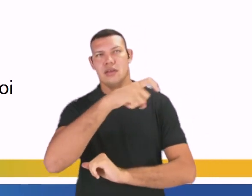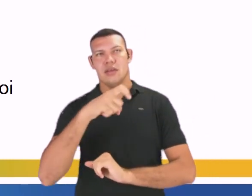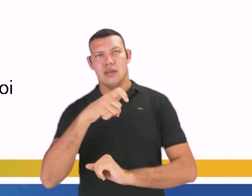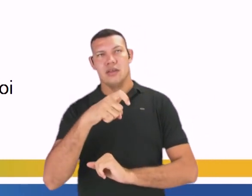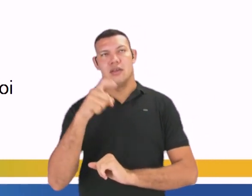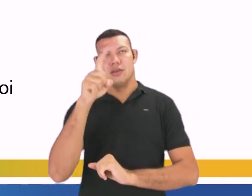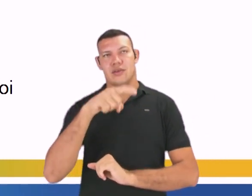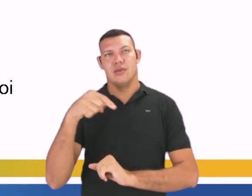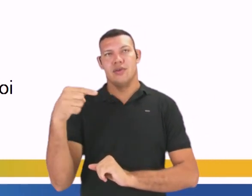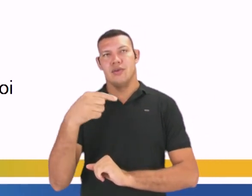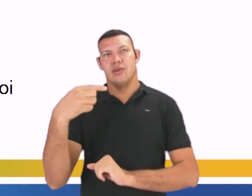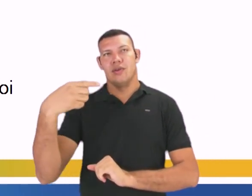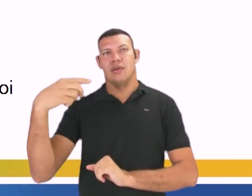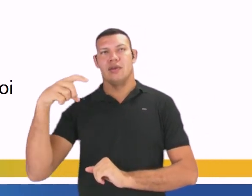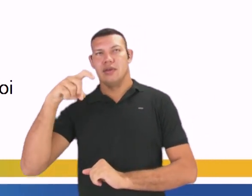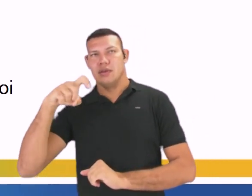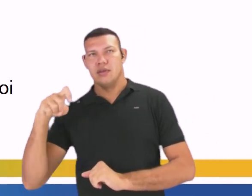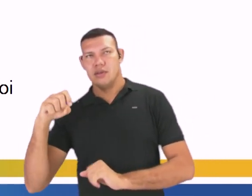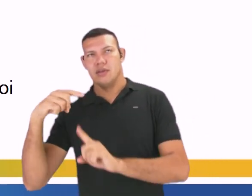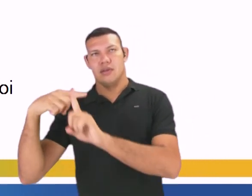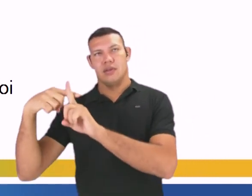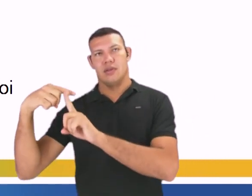mais 4 igual a zero.